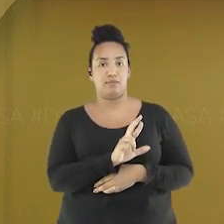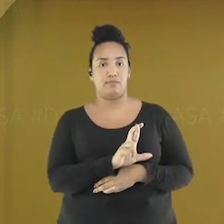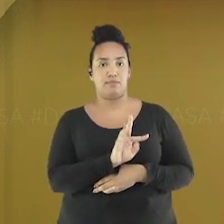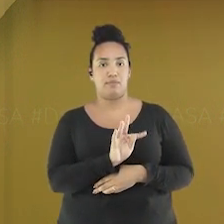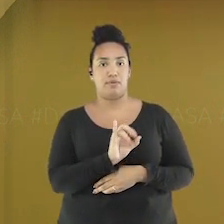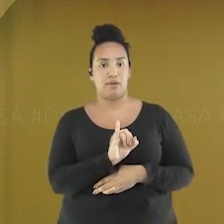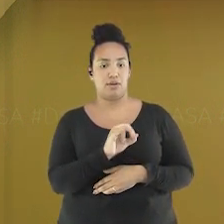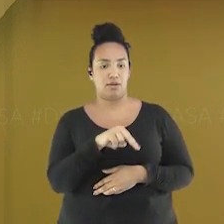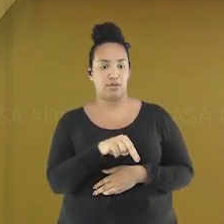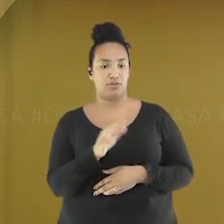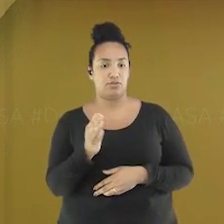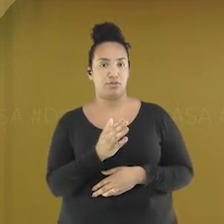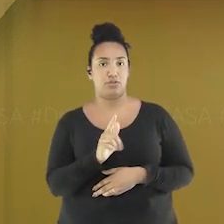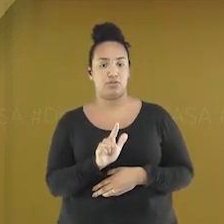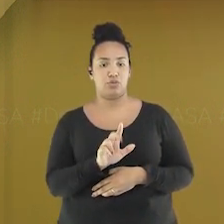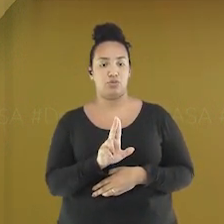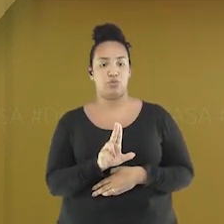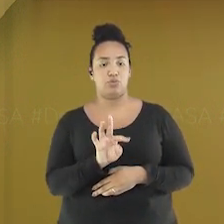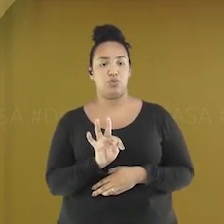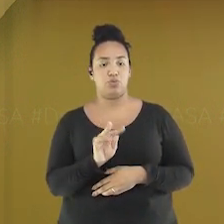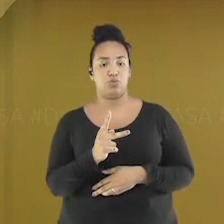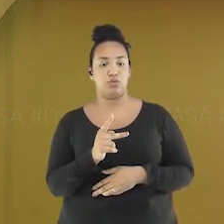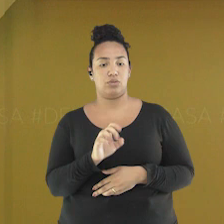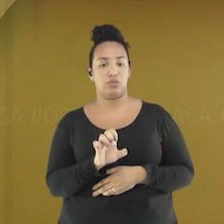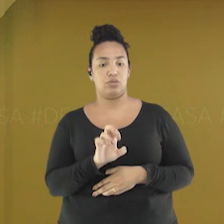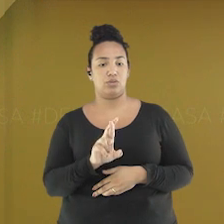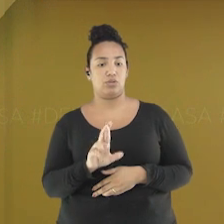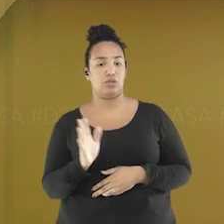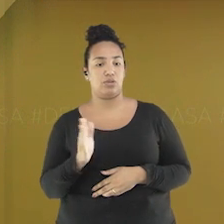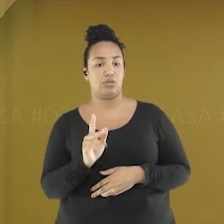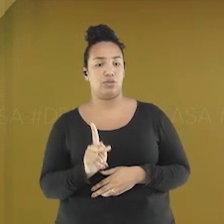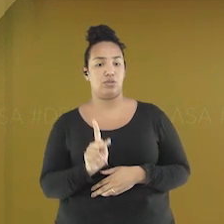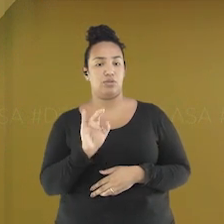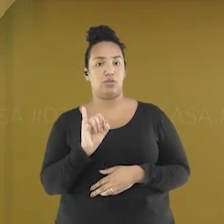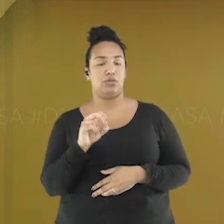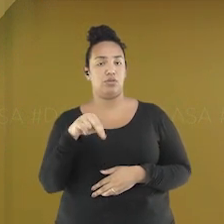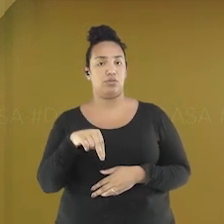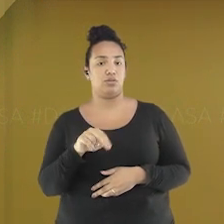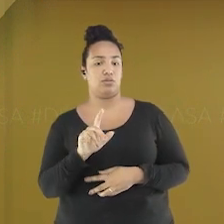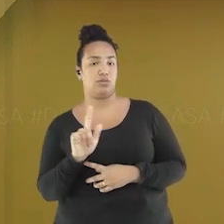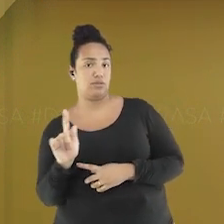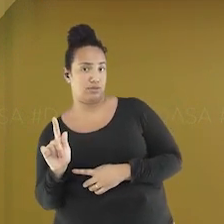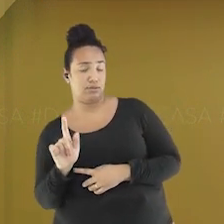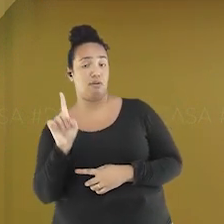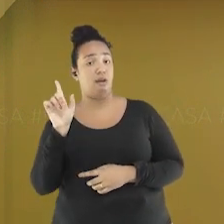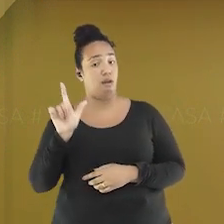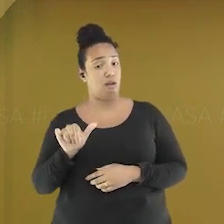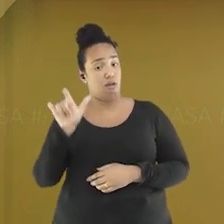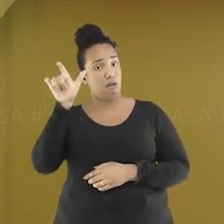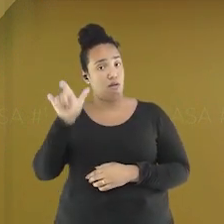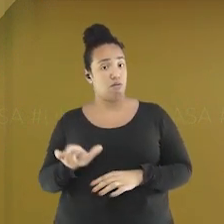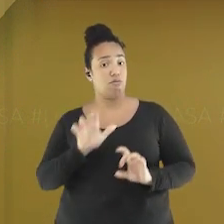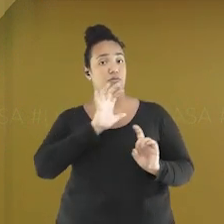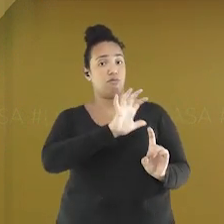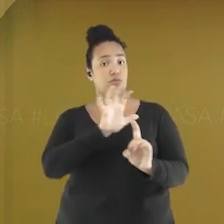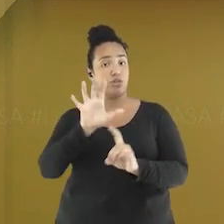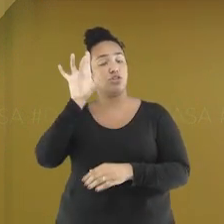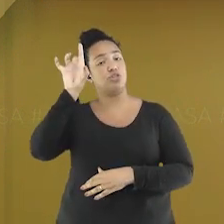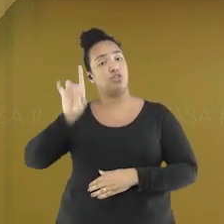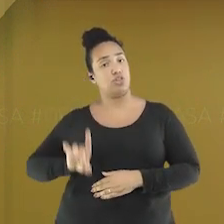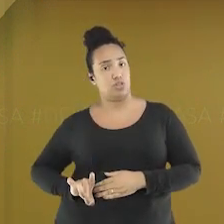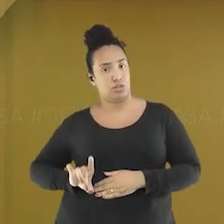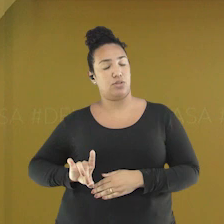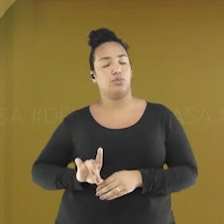dia de Martin Luther King. Martin Luther King foi um influenciador de direitos civis, que lutou